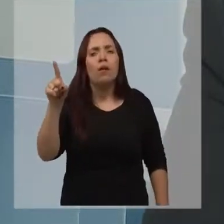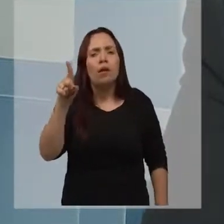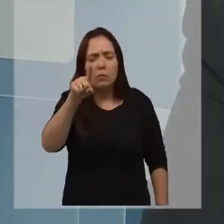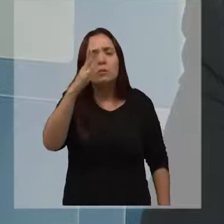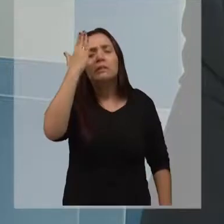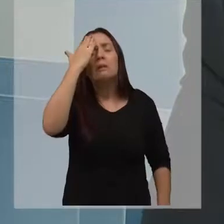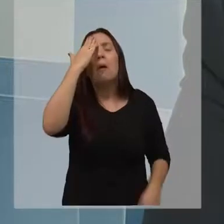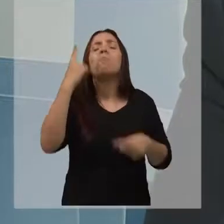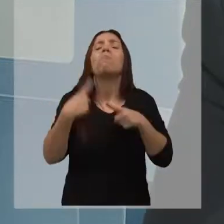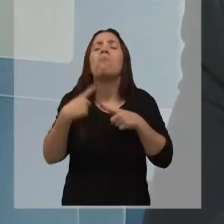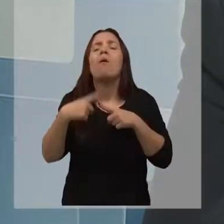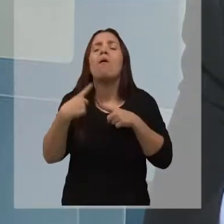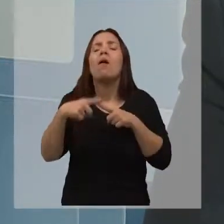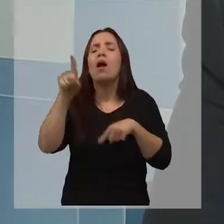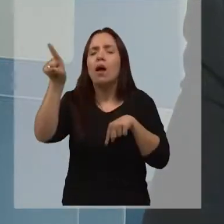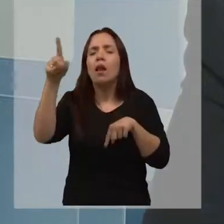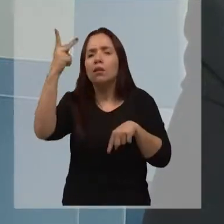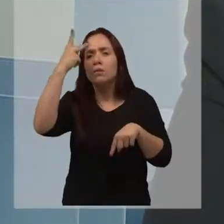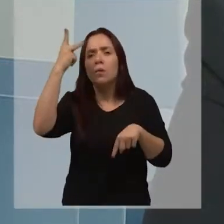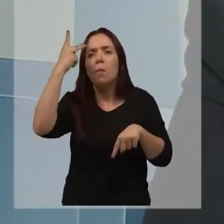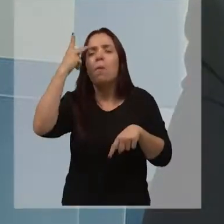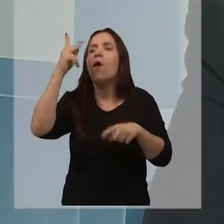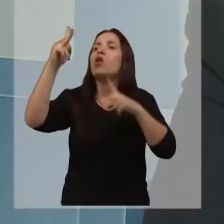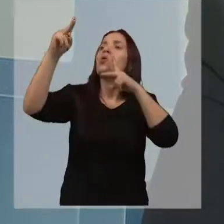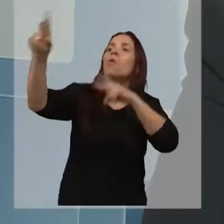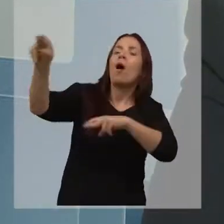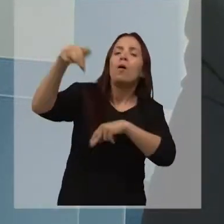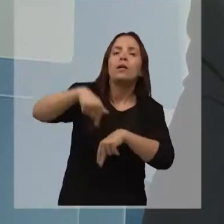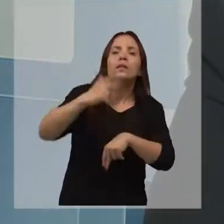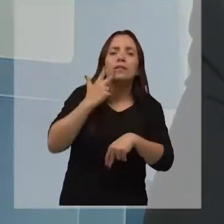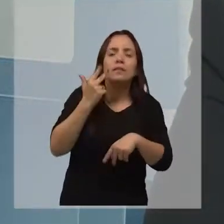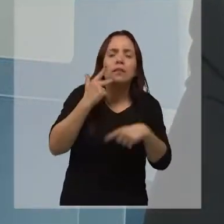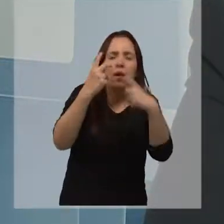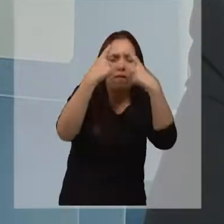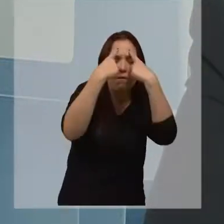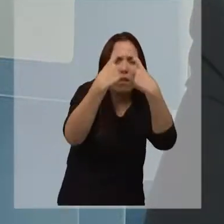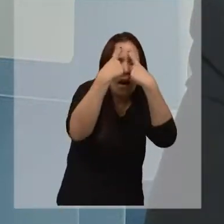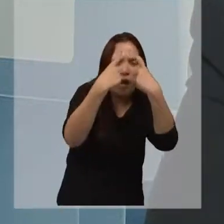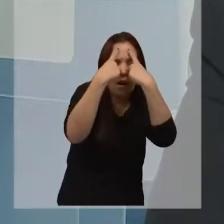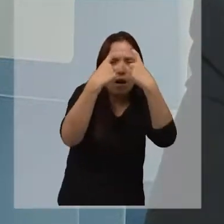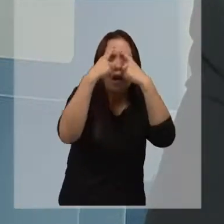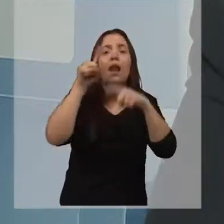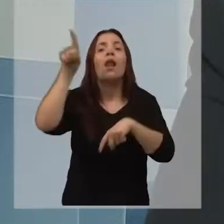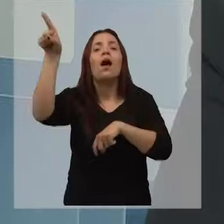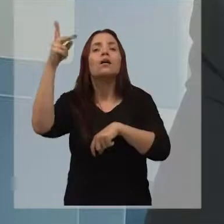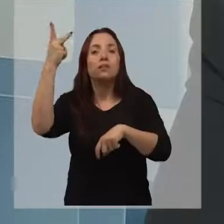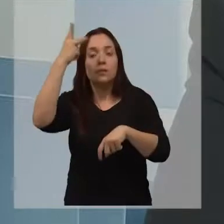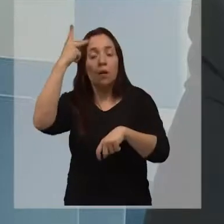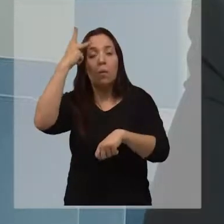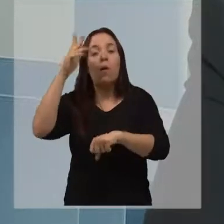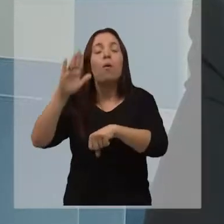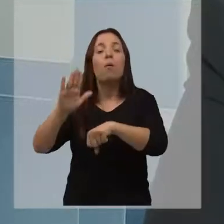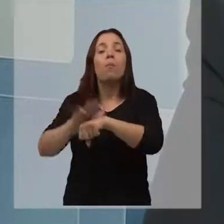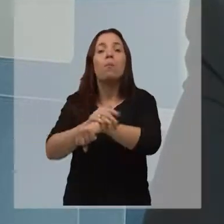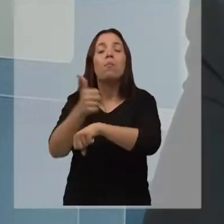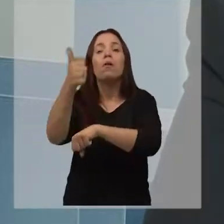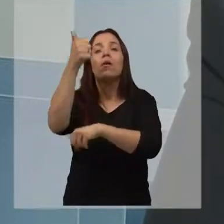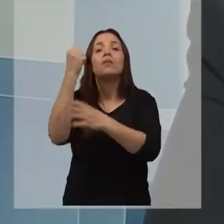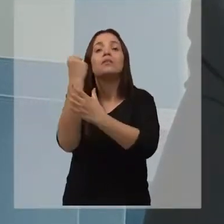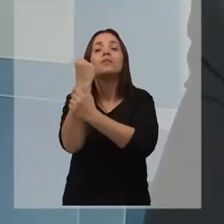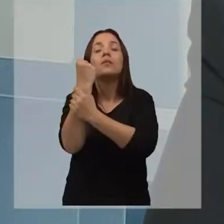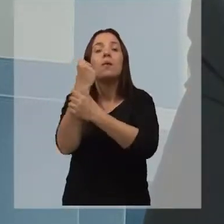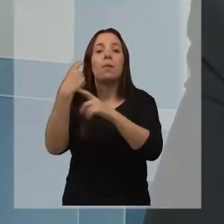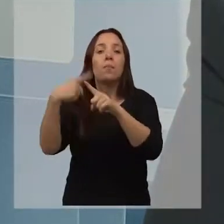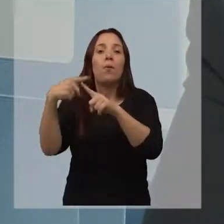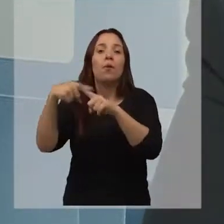Paulo não acontece o que acontece aqui e dizem que a segurança lá é uma das melhores do país? Porque tem acordo, meu